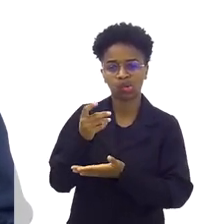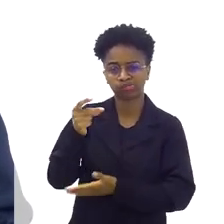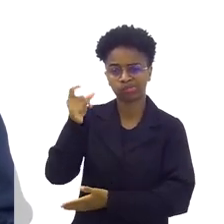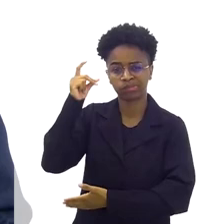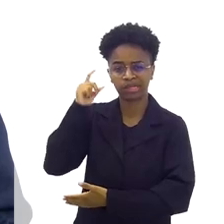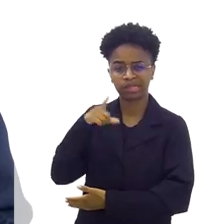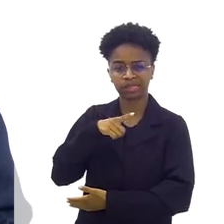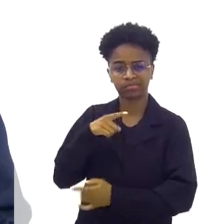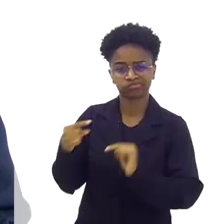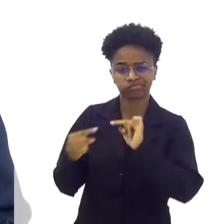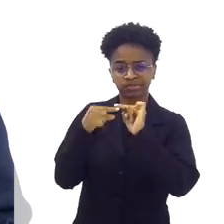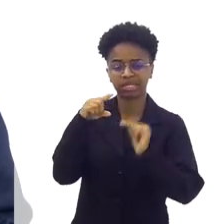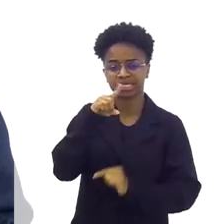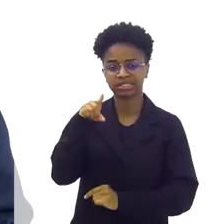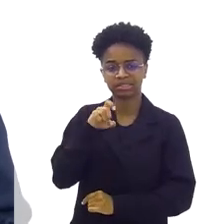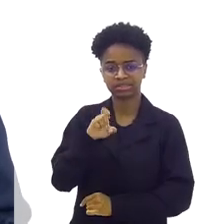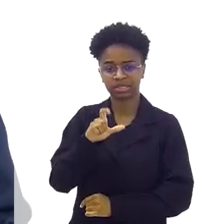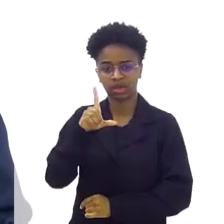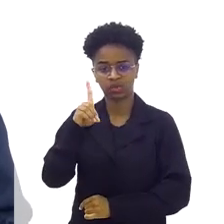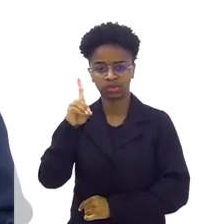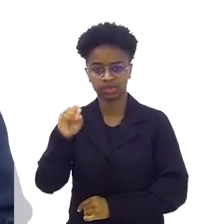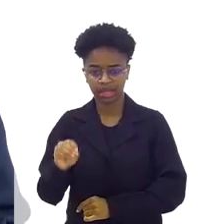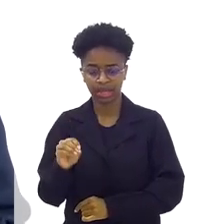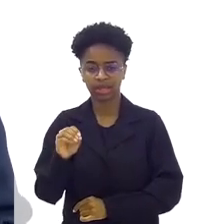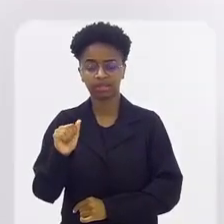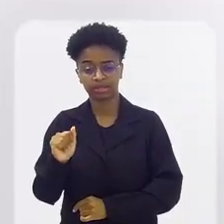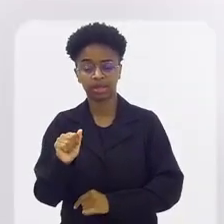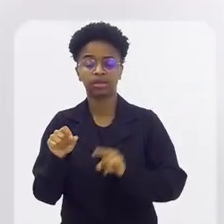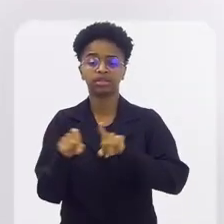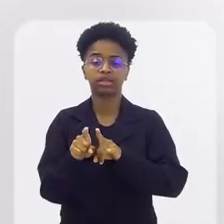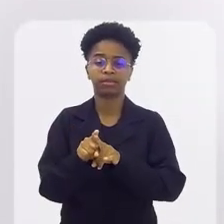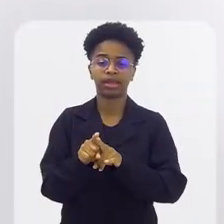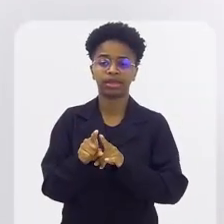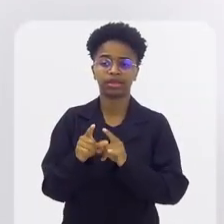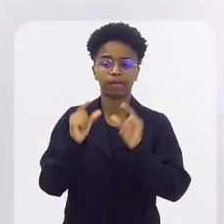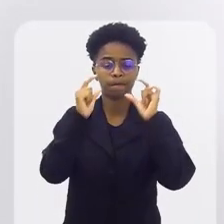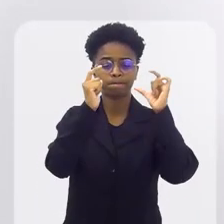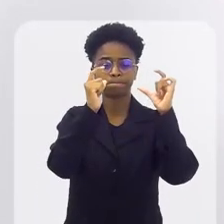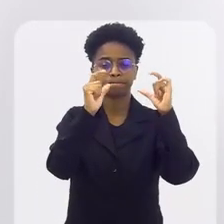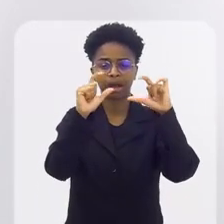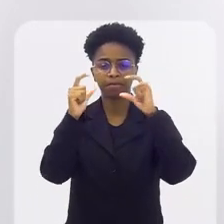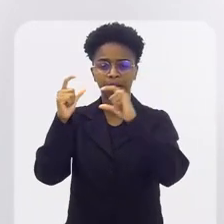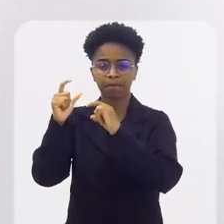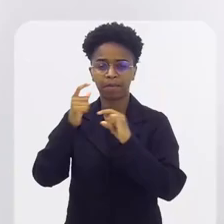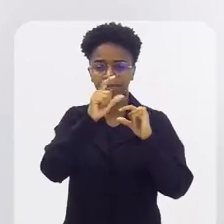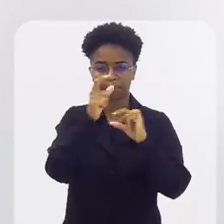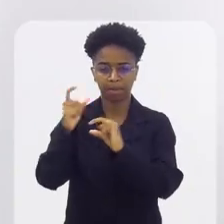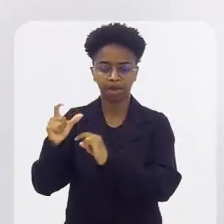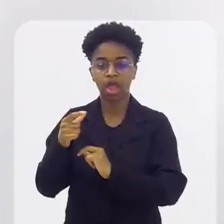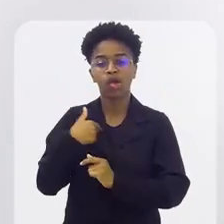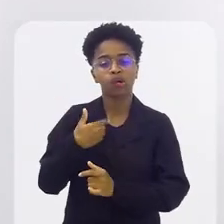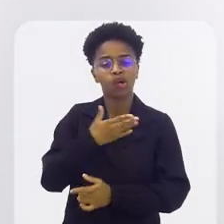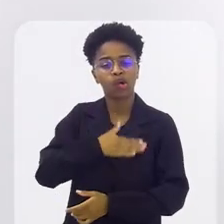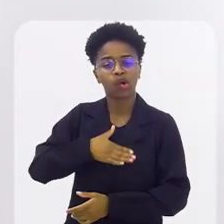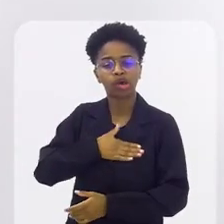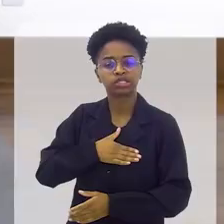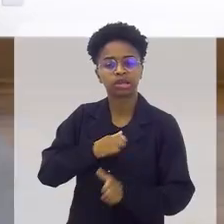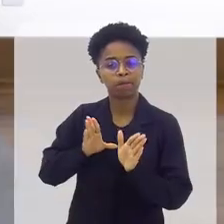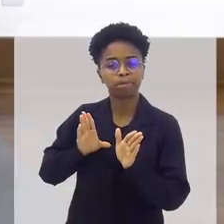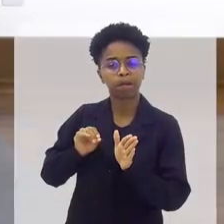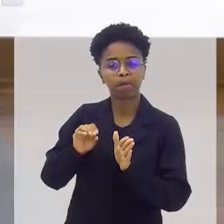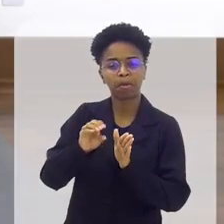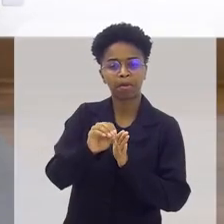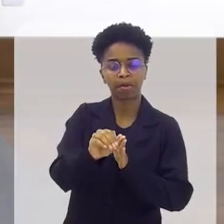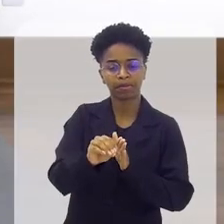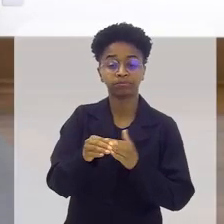lembra ali o Zelda de Super Nintendo, aquela visão em pixel art, uma câmera de cima. Eu gostava daquele come-come. É,